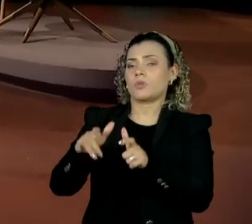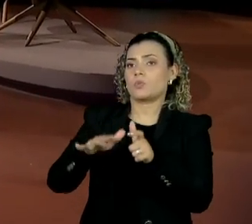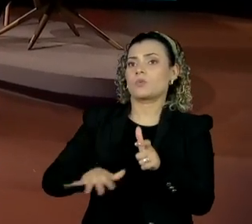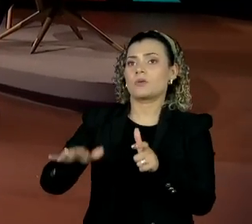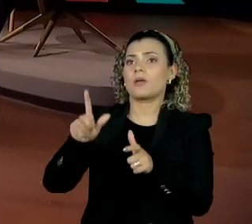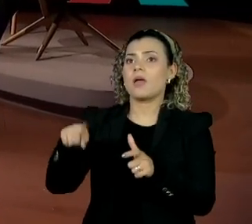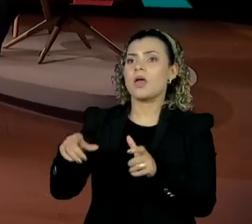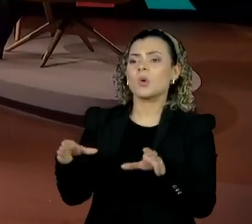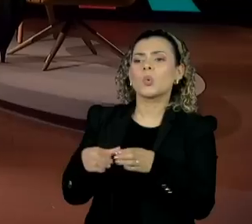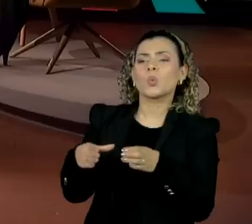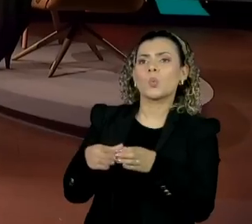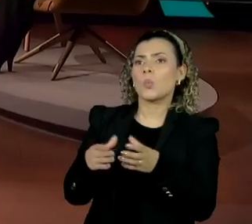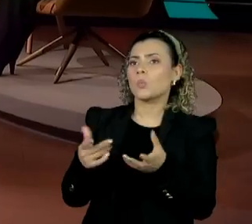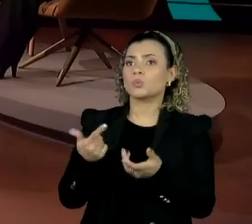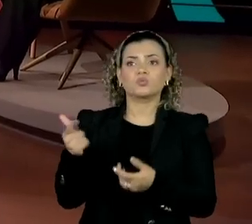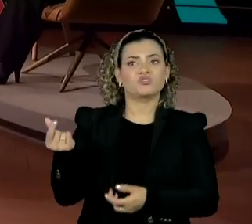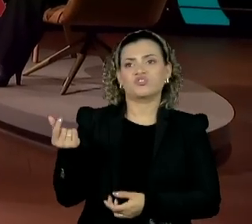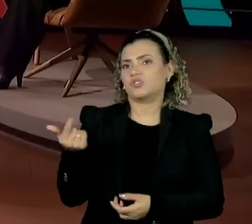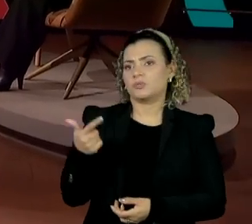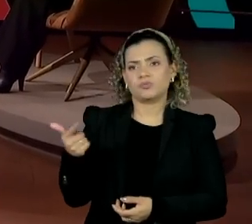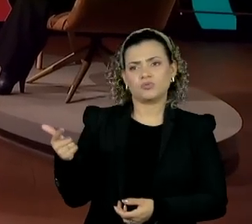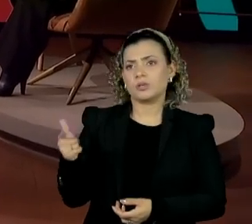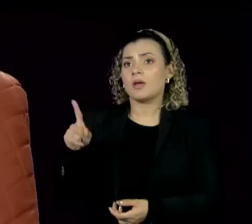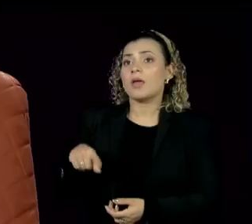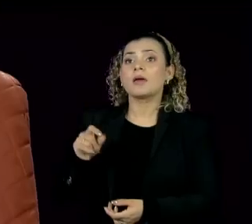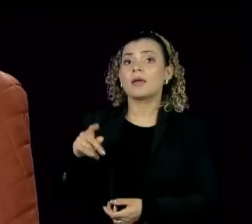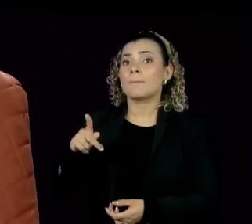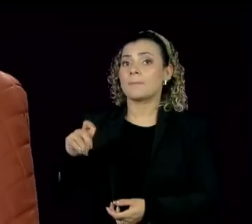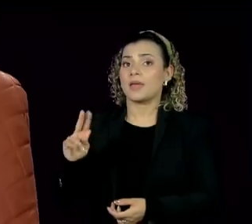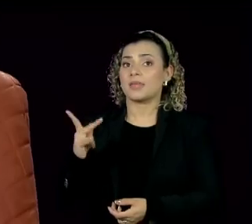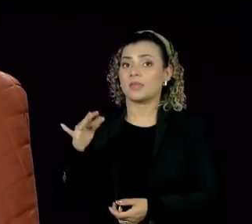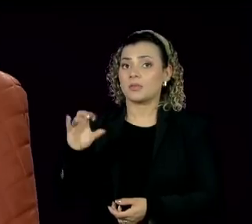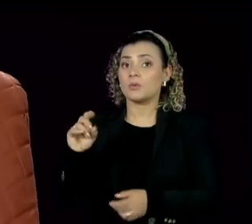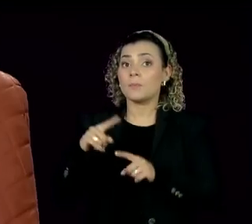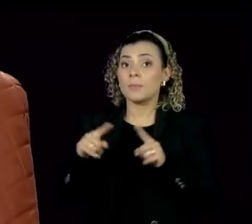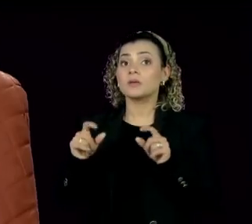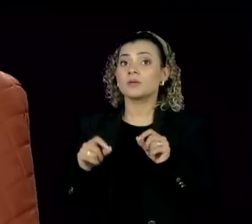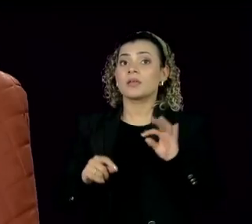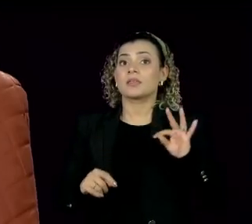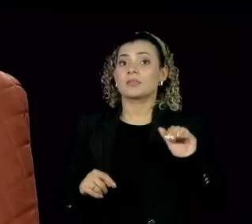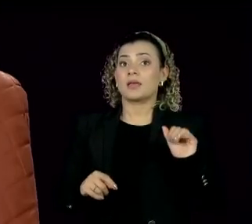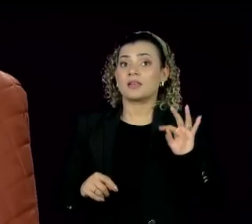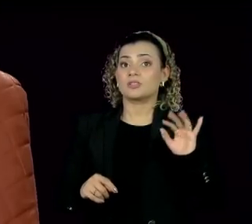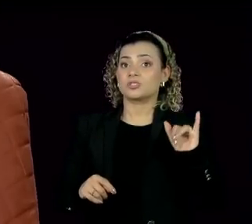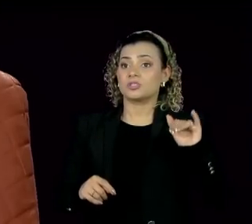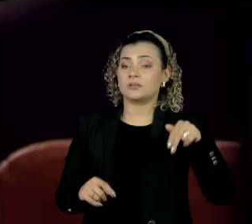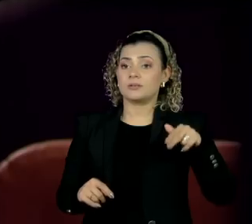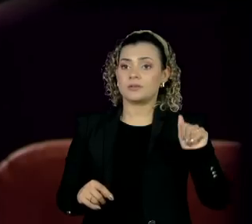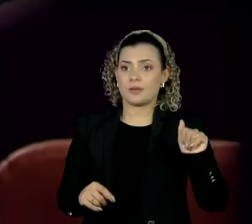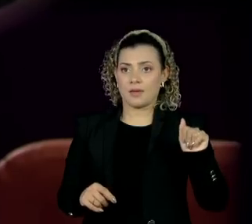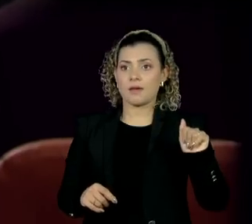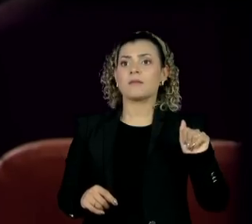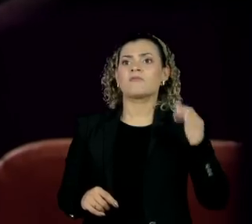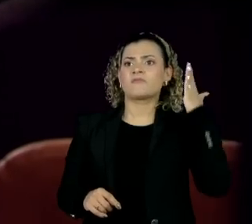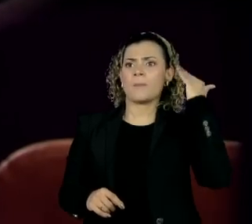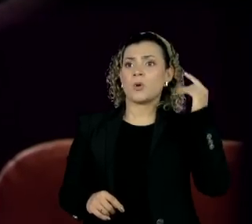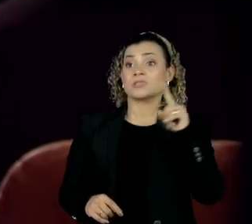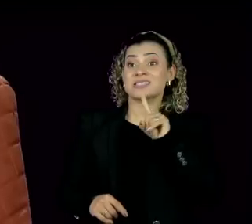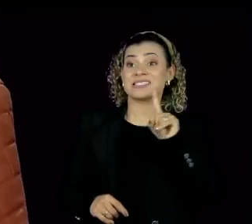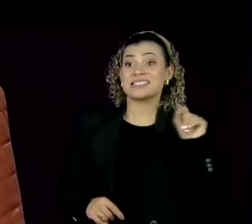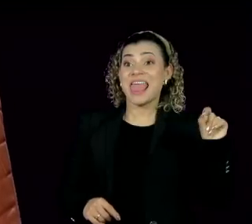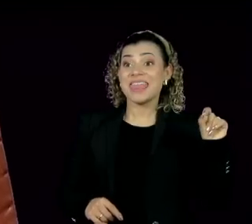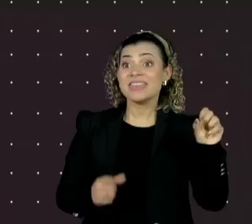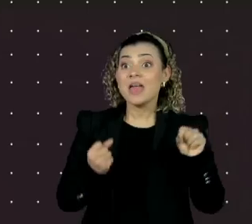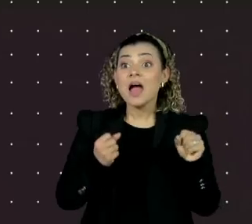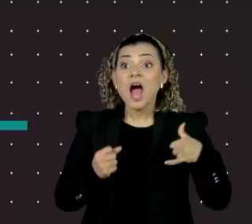uma galera que nem tinha muita grana, que chamava Parquinho, mas quem dava aula era a Tatiana Lescova, que é a grande mestra, que vai fazer 100 anos